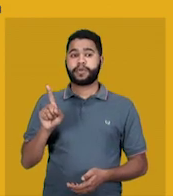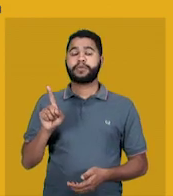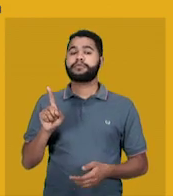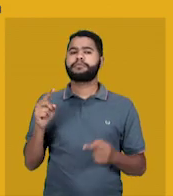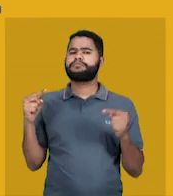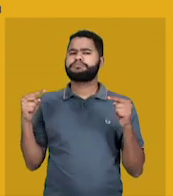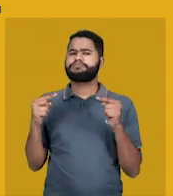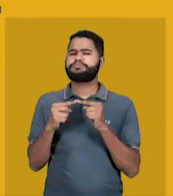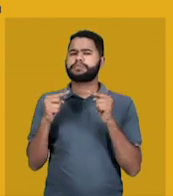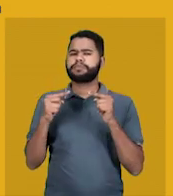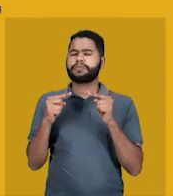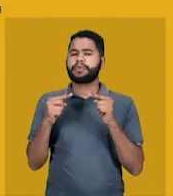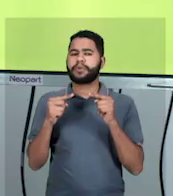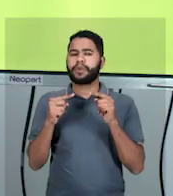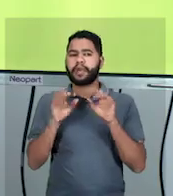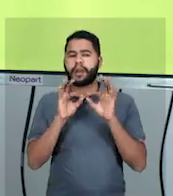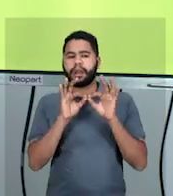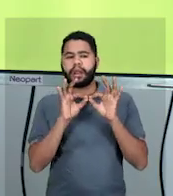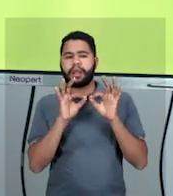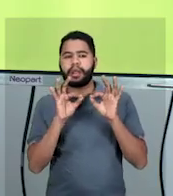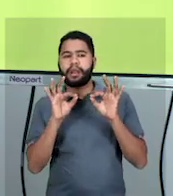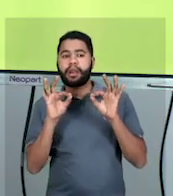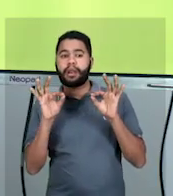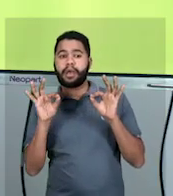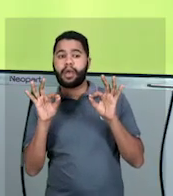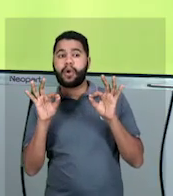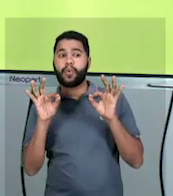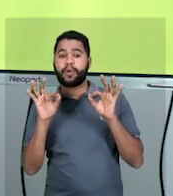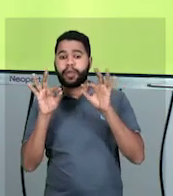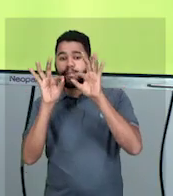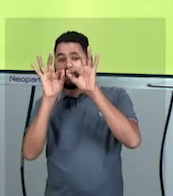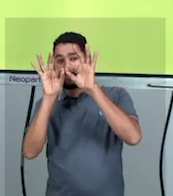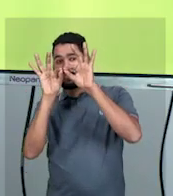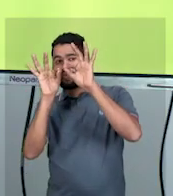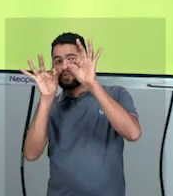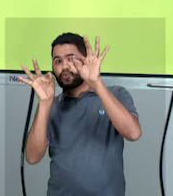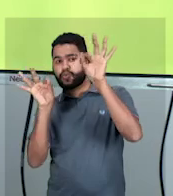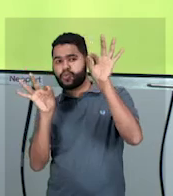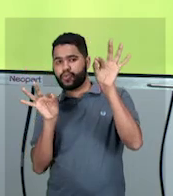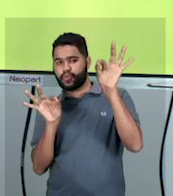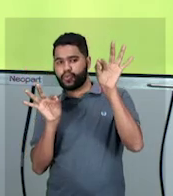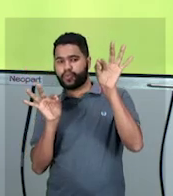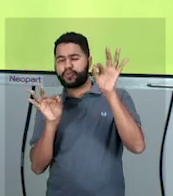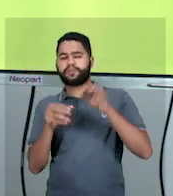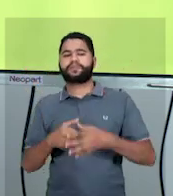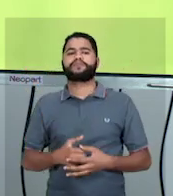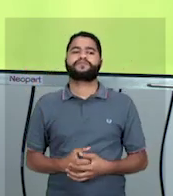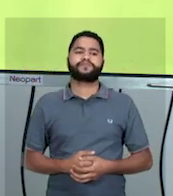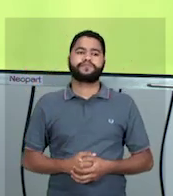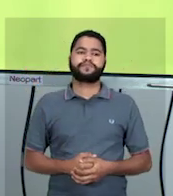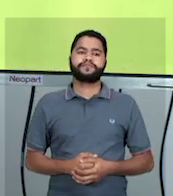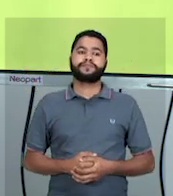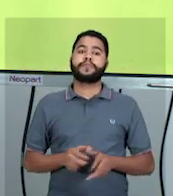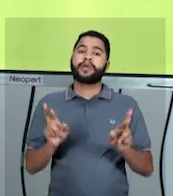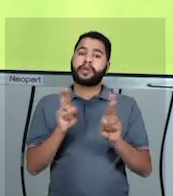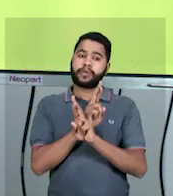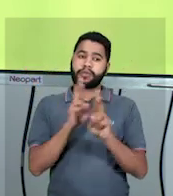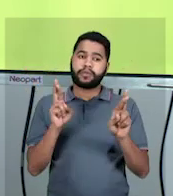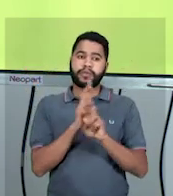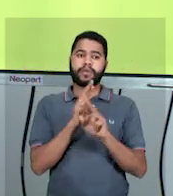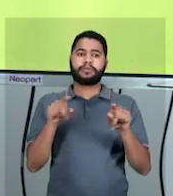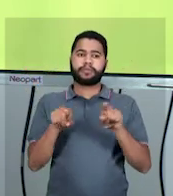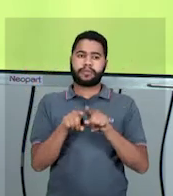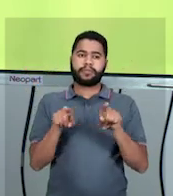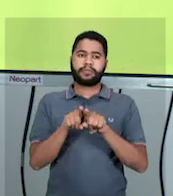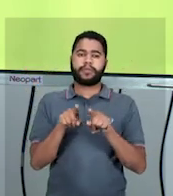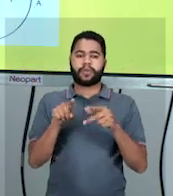radiano está relacionado com o cumprimento da do arco dessa nossa circunferência tá Nacional também com raiva